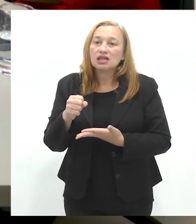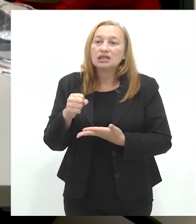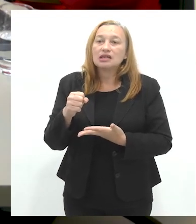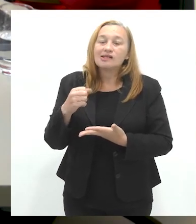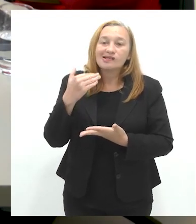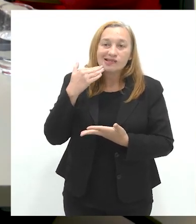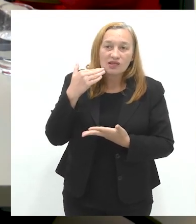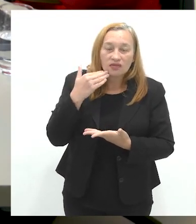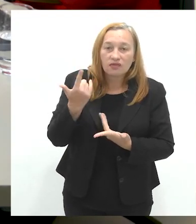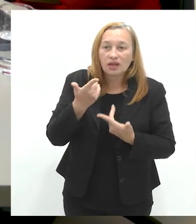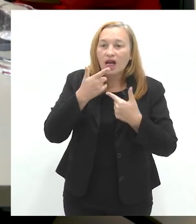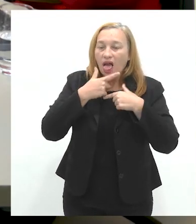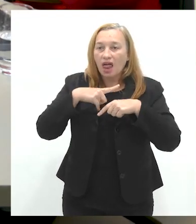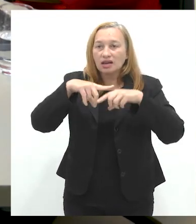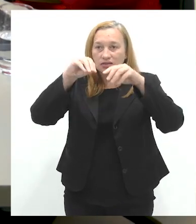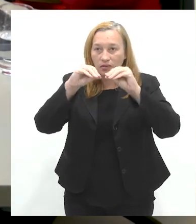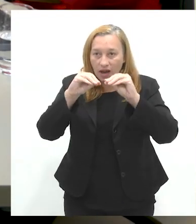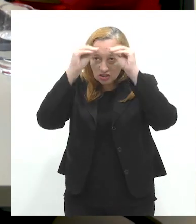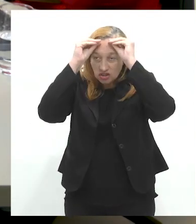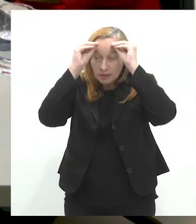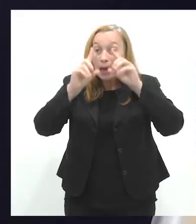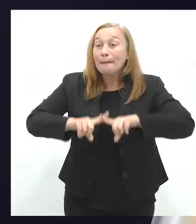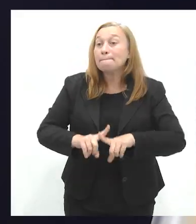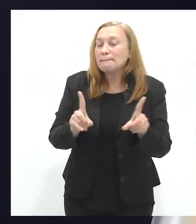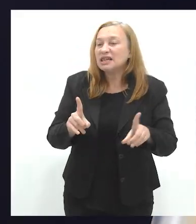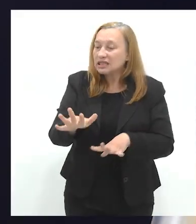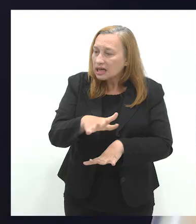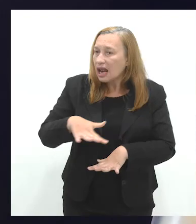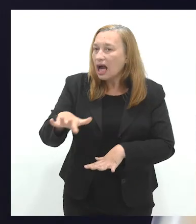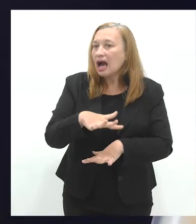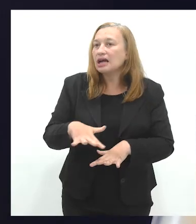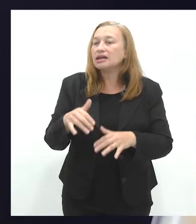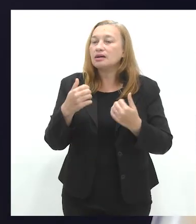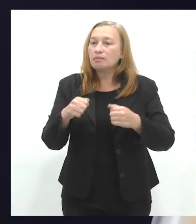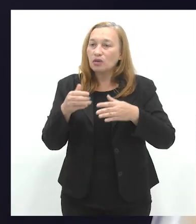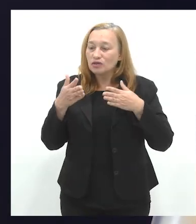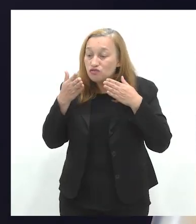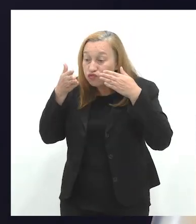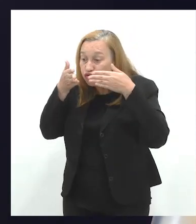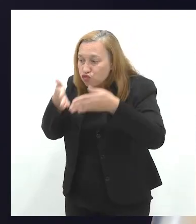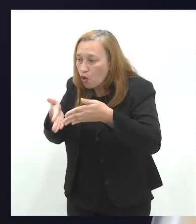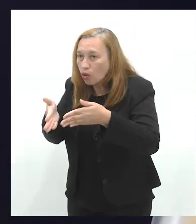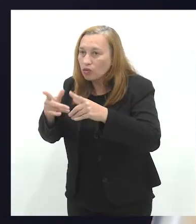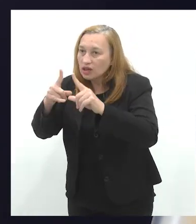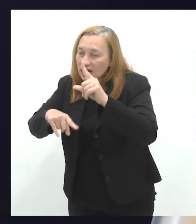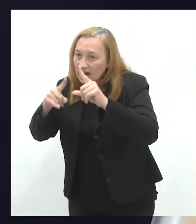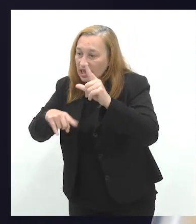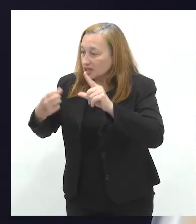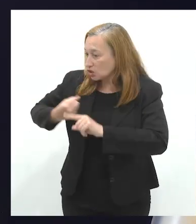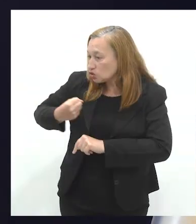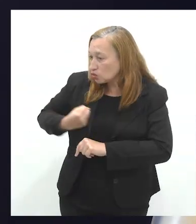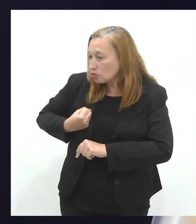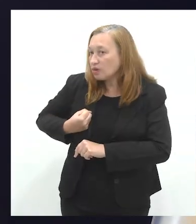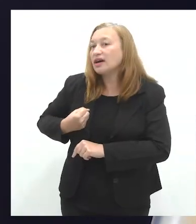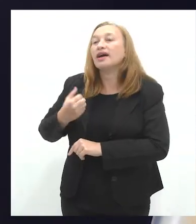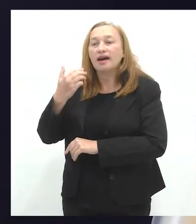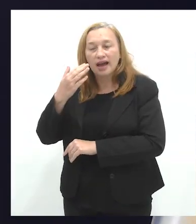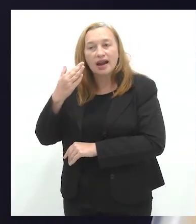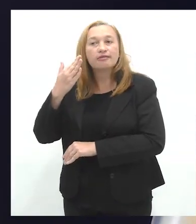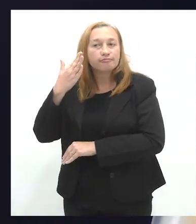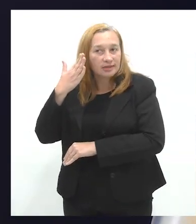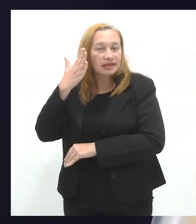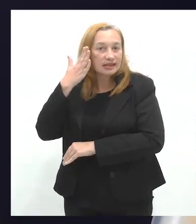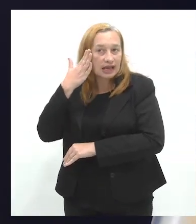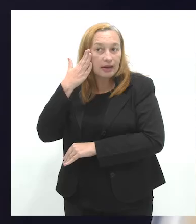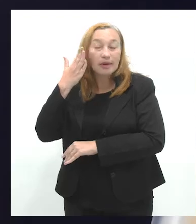na linguagem, sabe? E mais ali naquela área que pode ser o hiperfoco, letras, números, ela tem uma